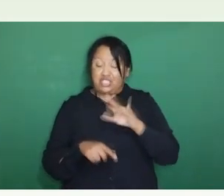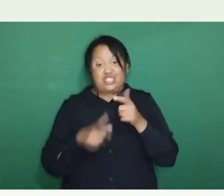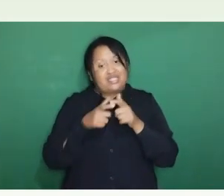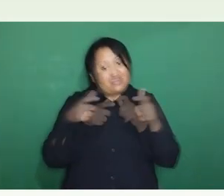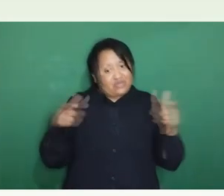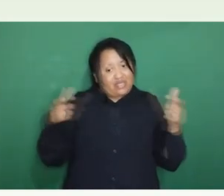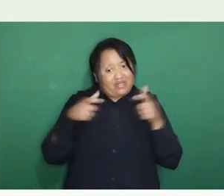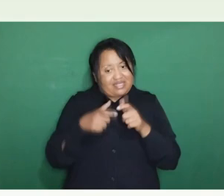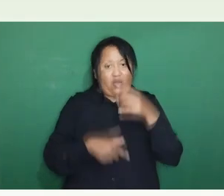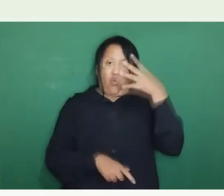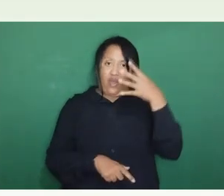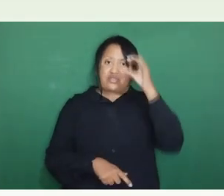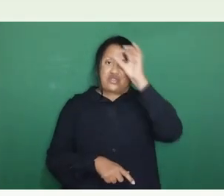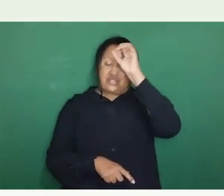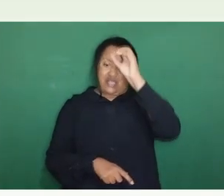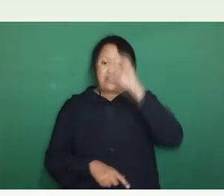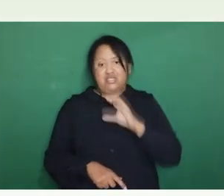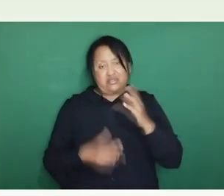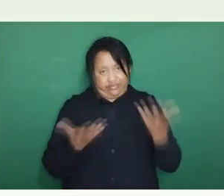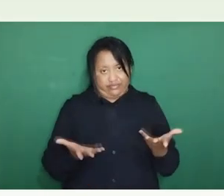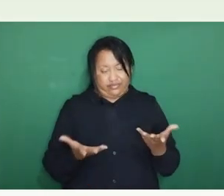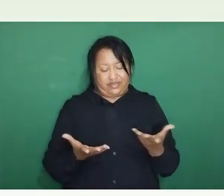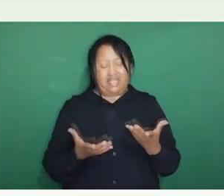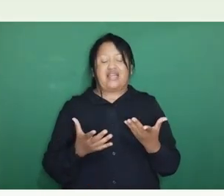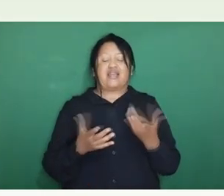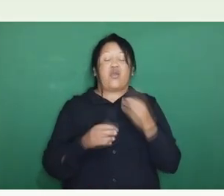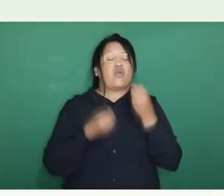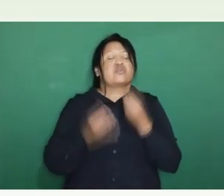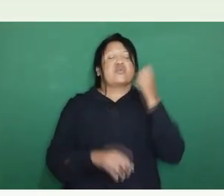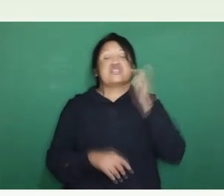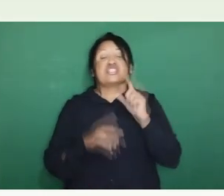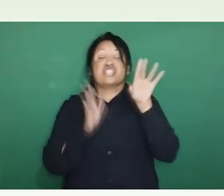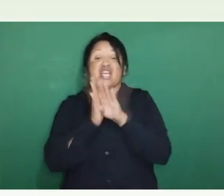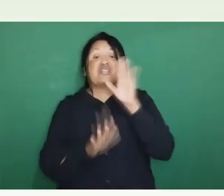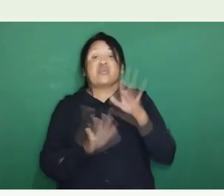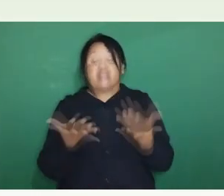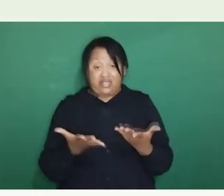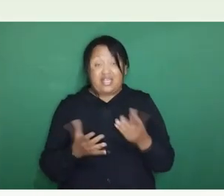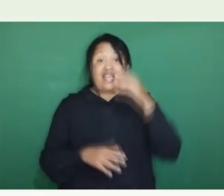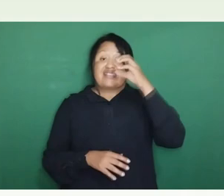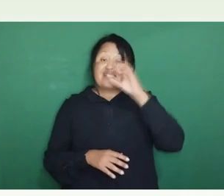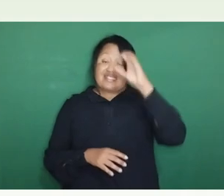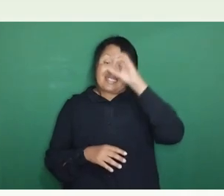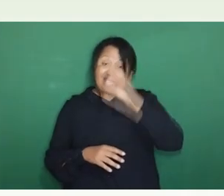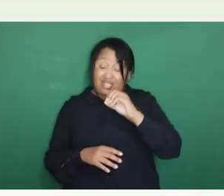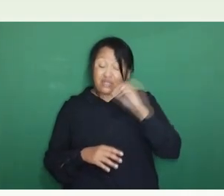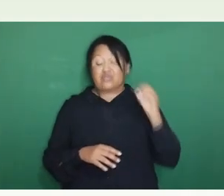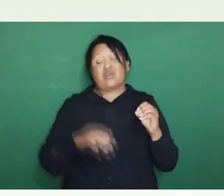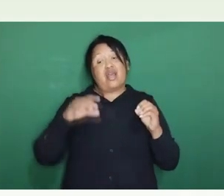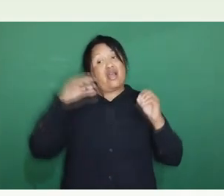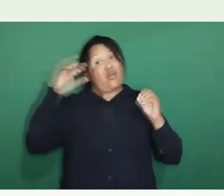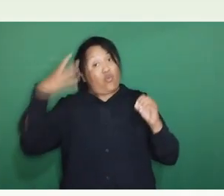diminuindo até o 4º graus atingindo o volume mínimo o que que tá acontecendo aqui entre 0 e 4 graus